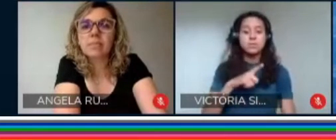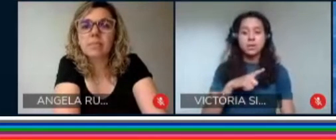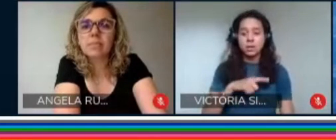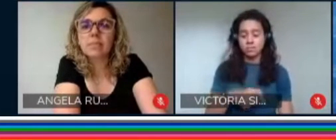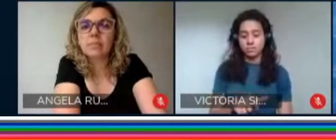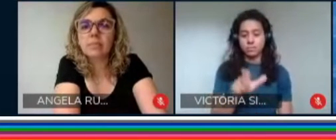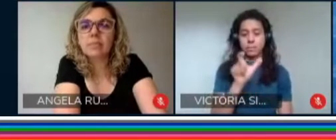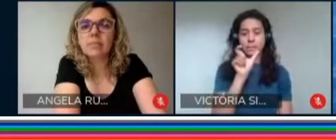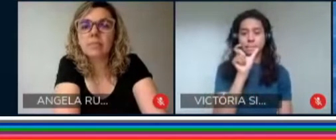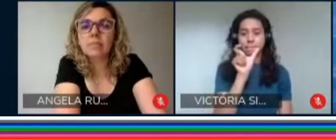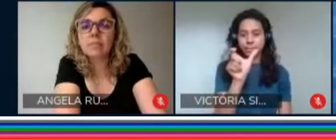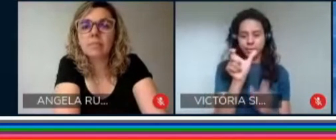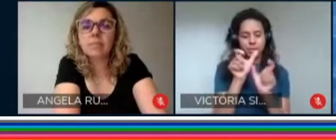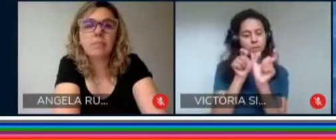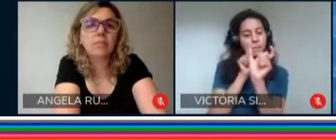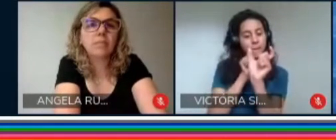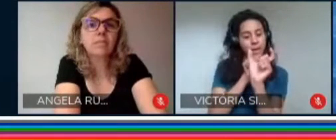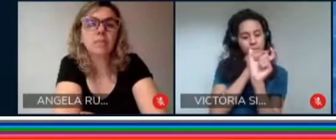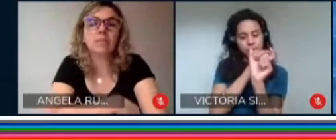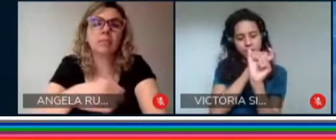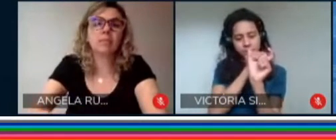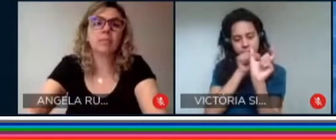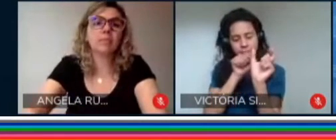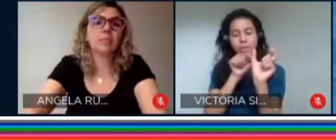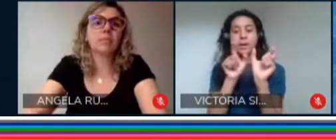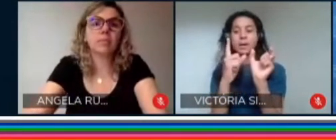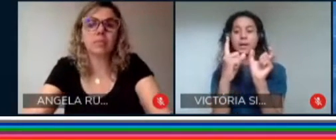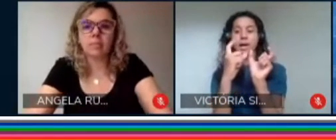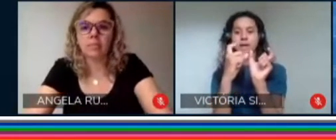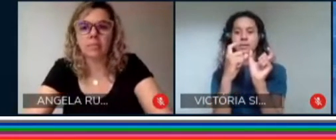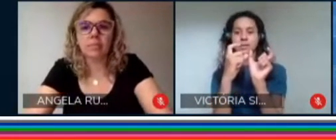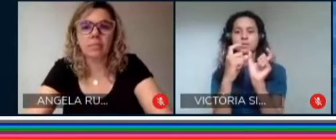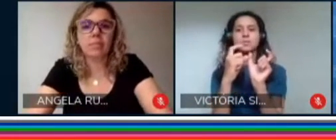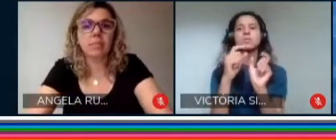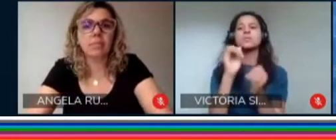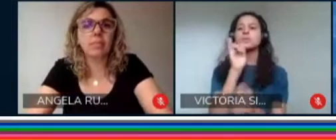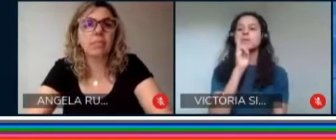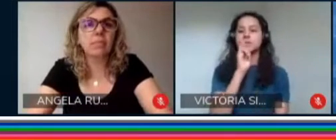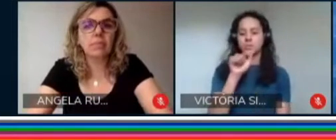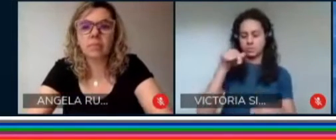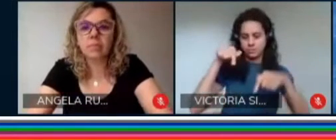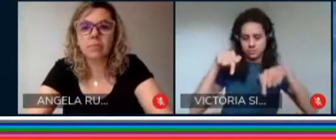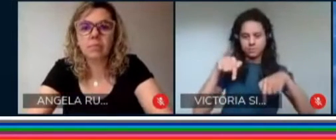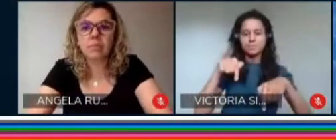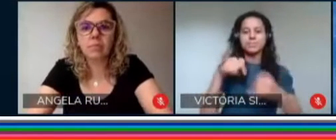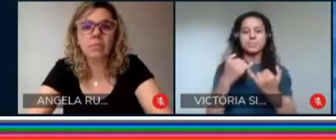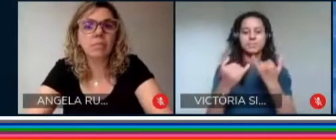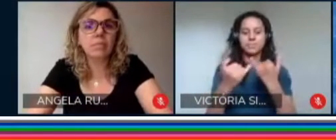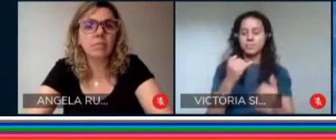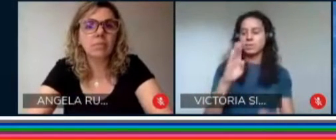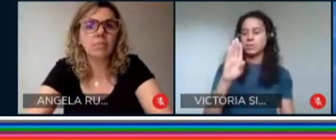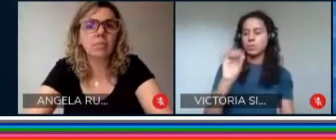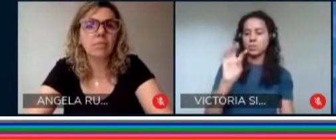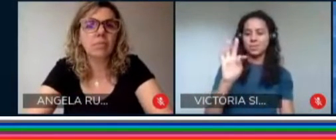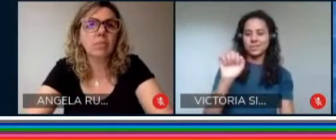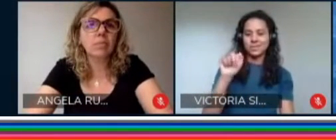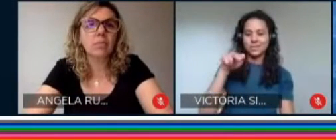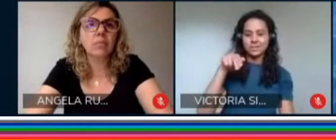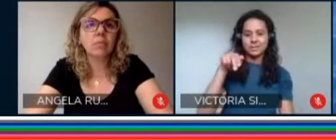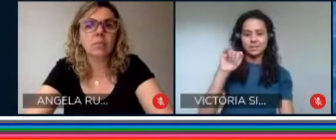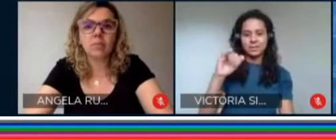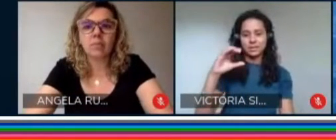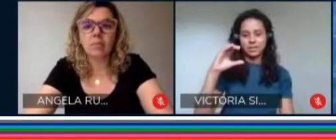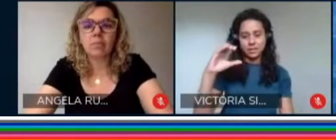prefixo digitado, então se eu coloco até o botanic, tudo que vier depois, né, do asterisco, tudo que vier depois do